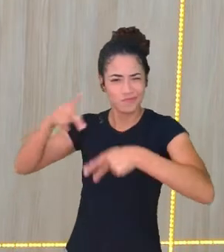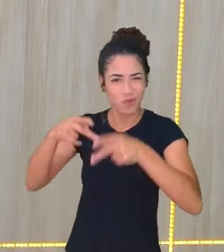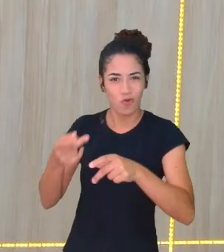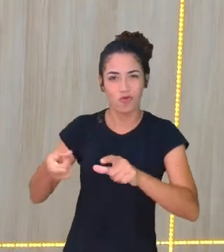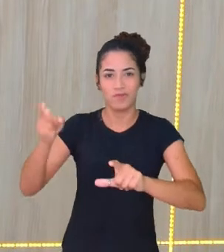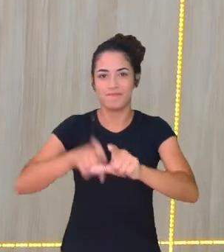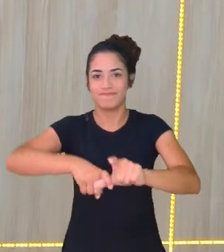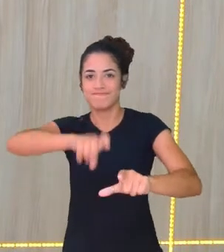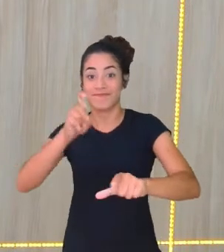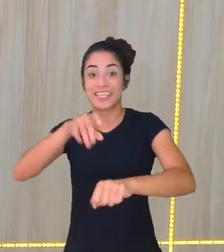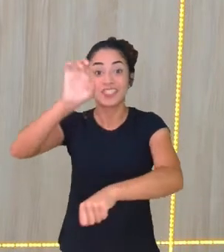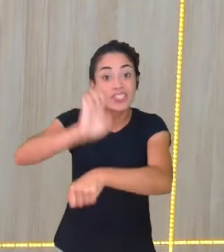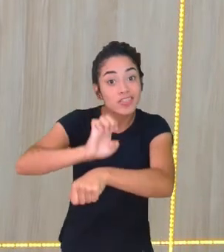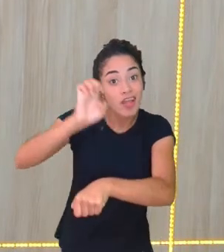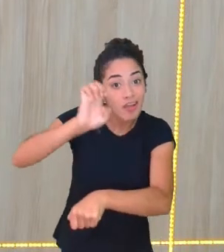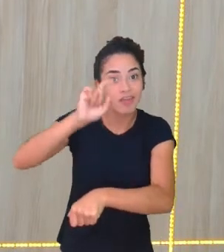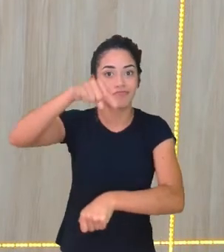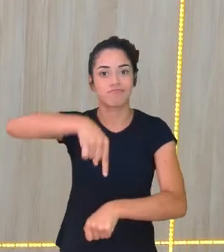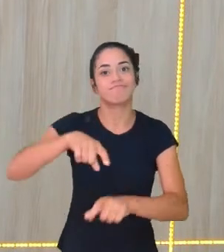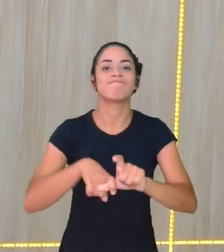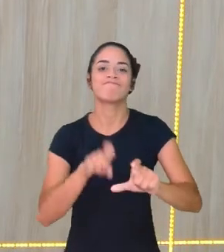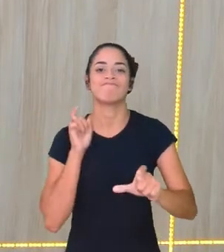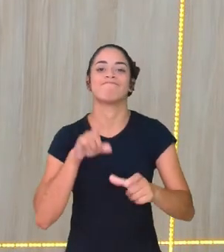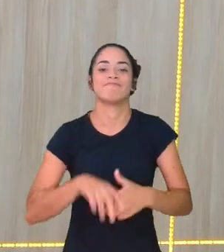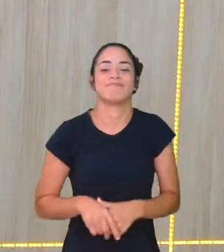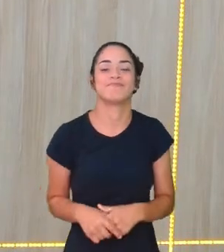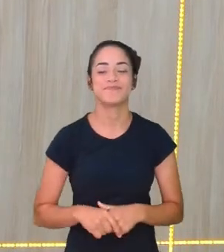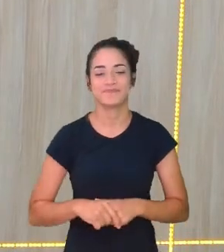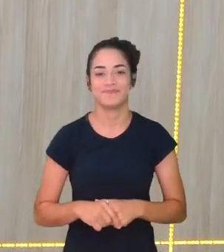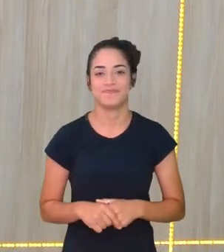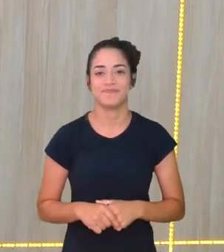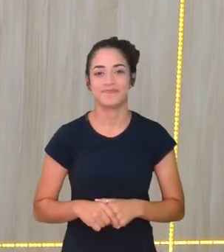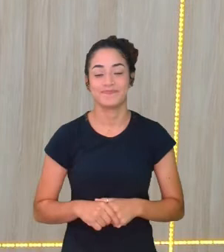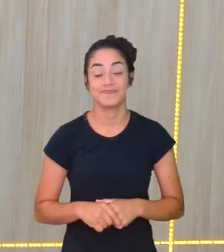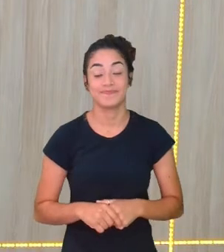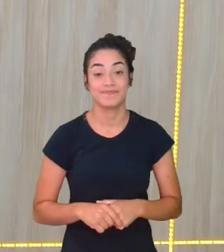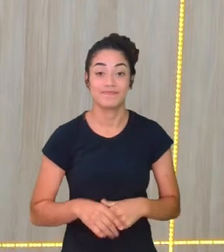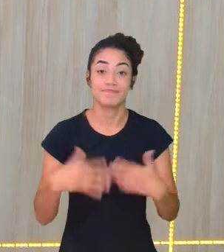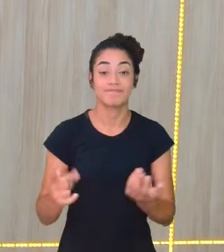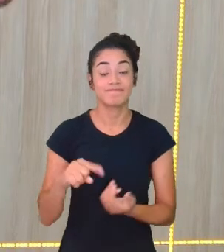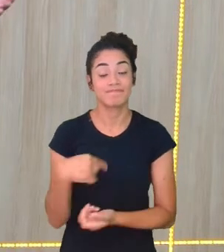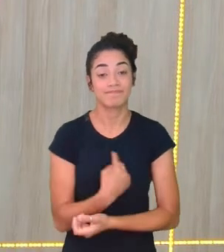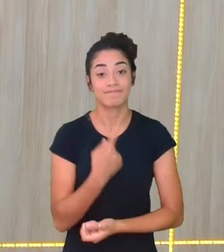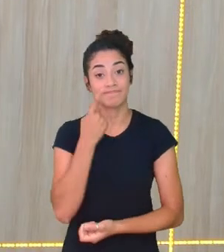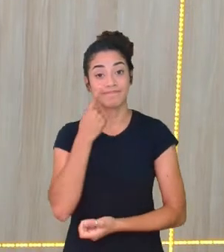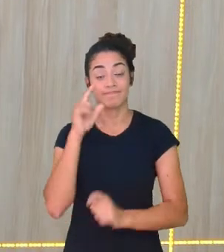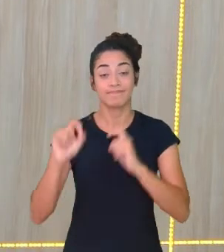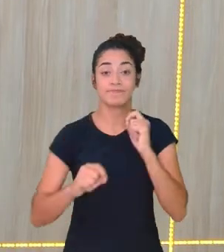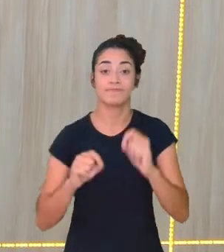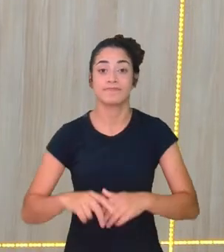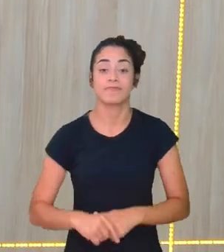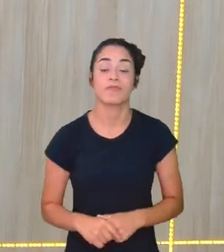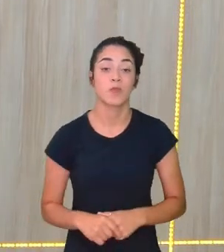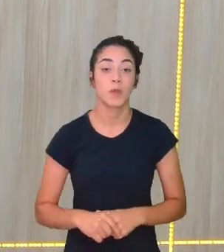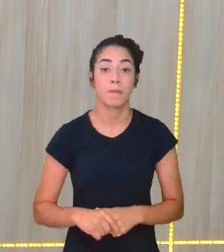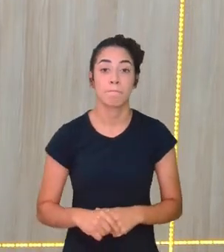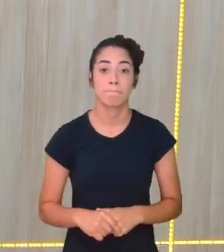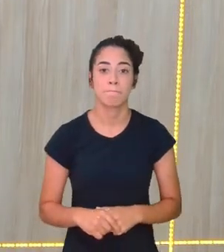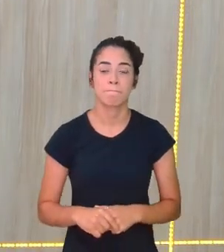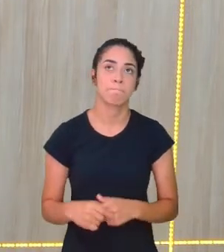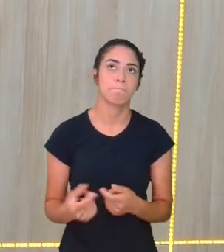né como um estado estado no sentido de nação independente né então a gente vê aí só certo